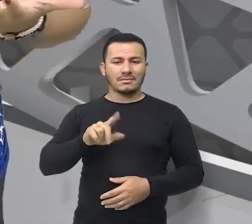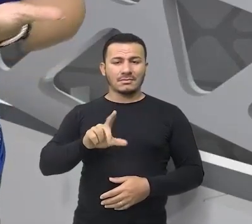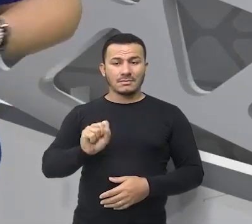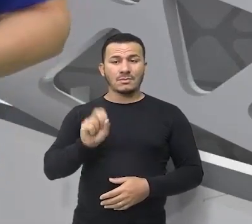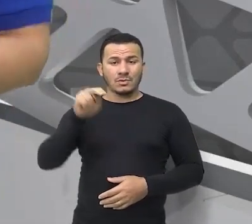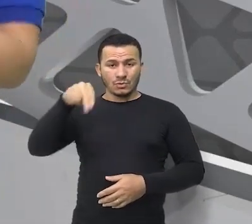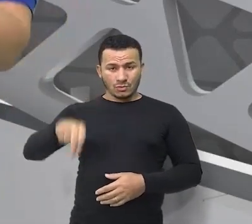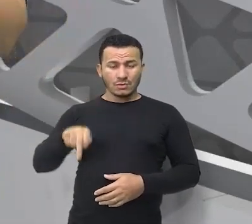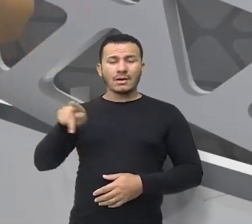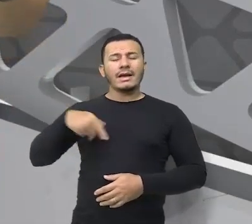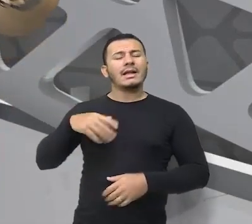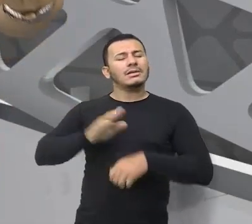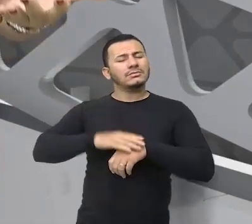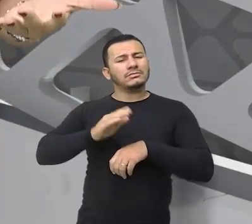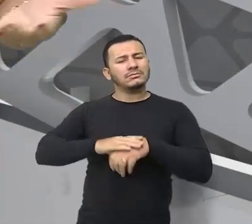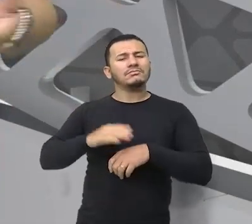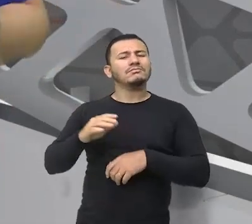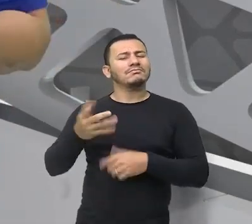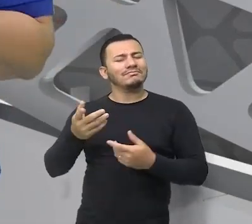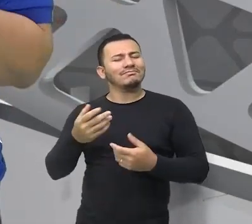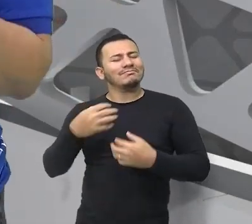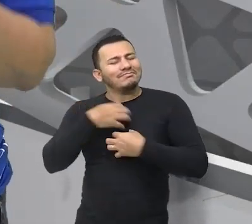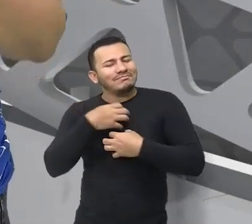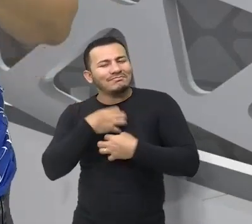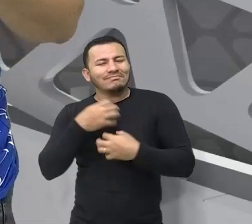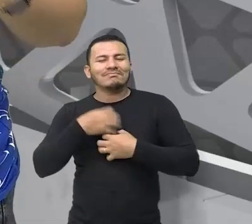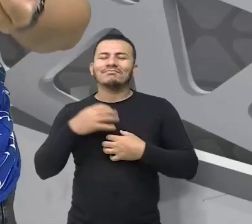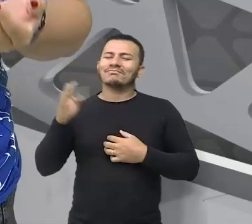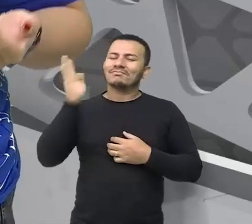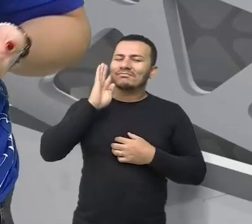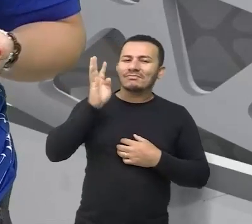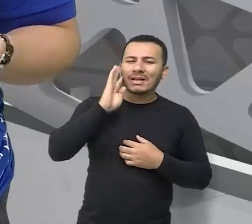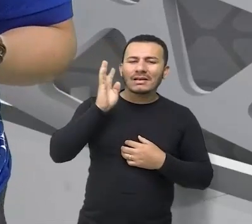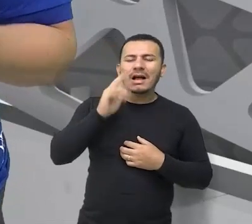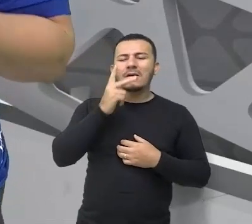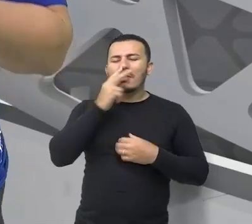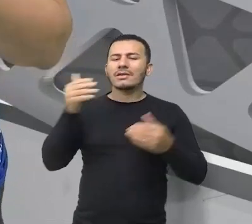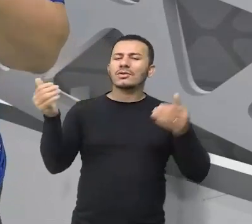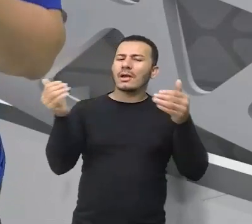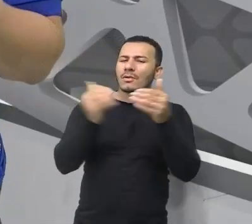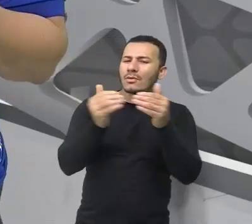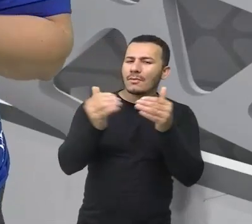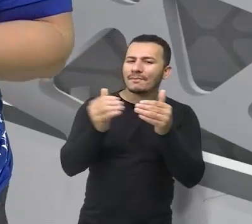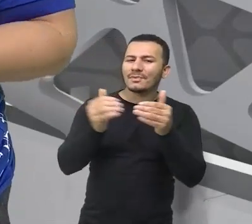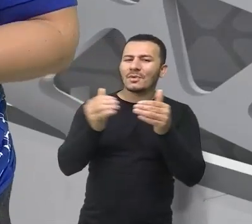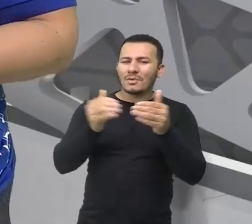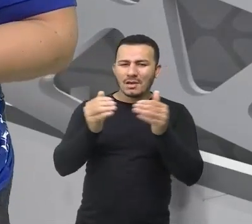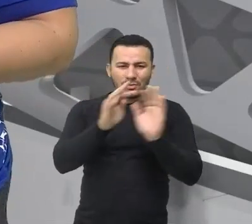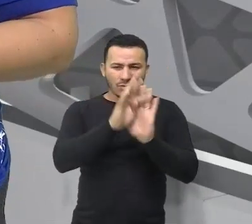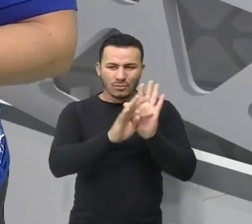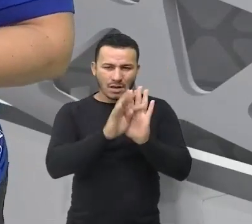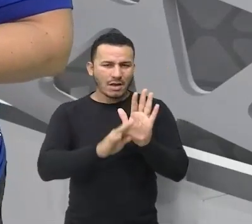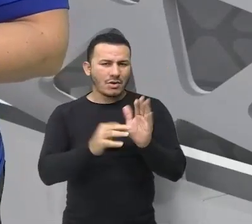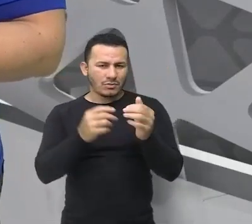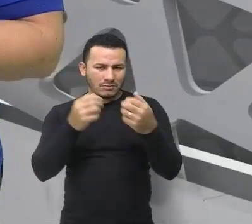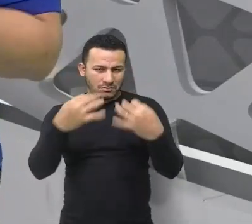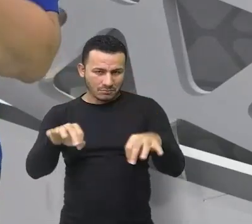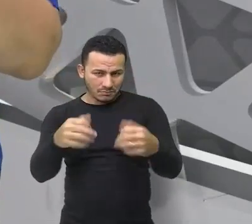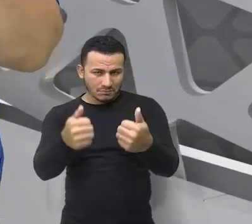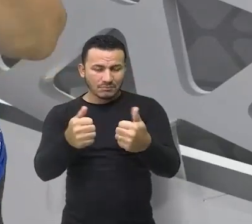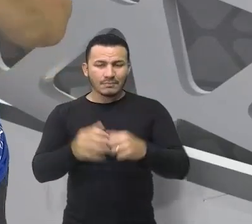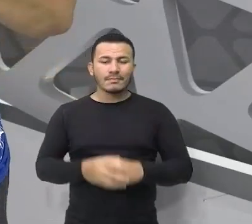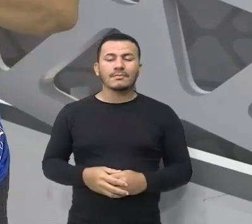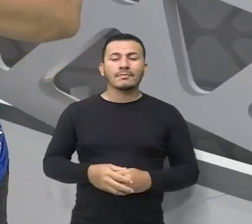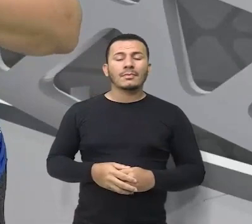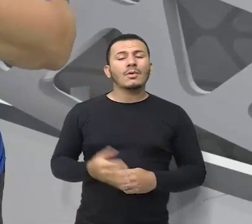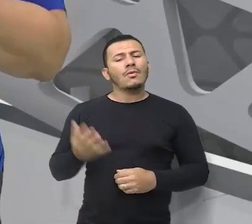Com uma atitude bacana, uma atitude de quem está concordando com o que está sendo dito, né? Vamos lutar